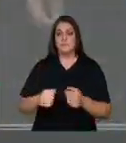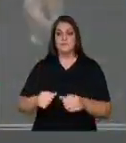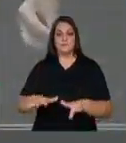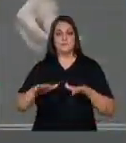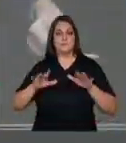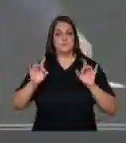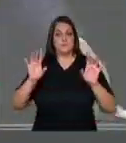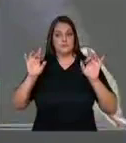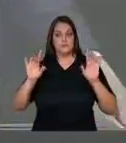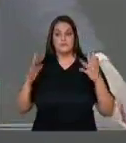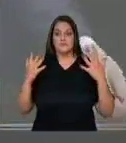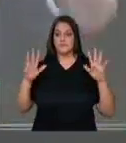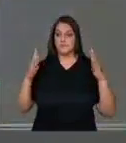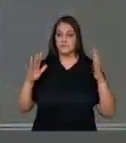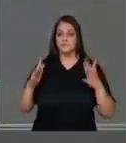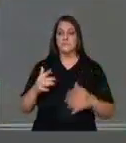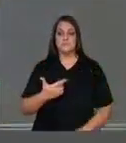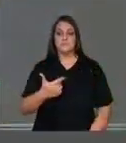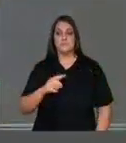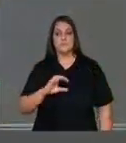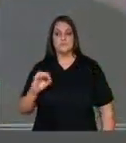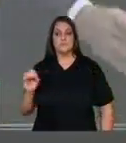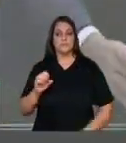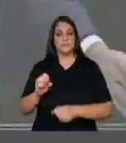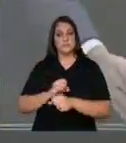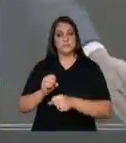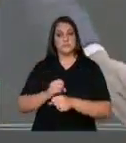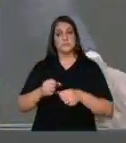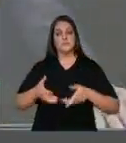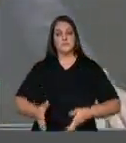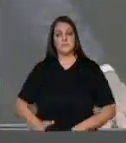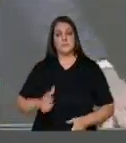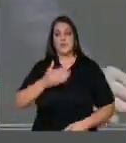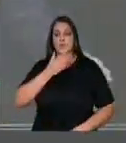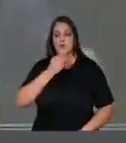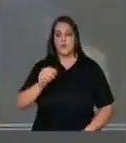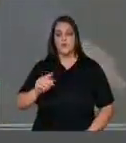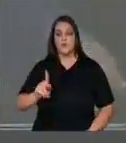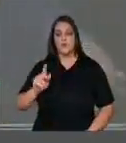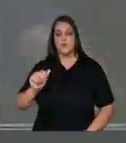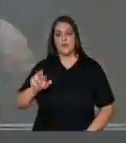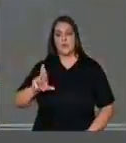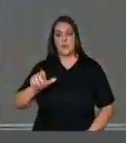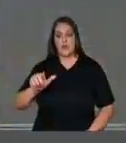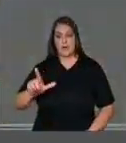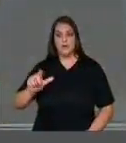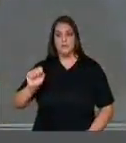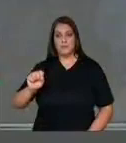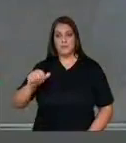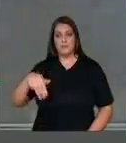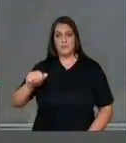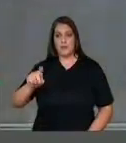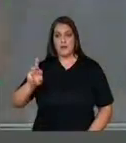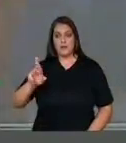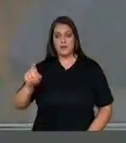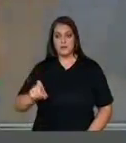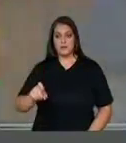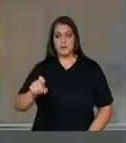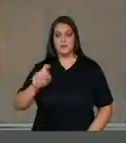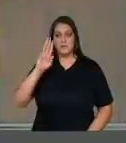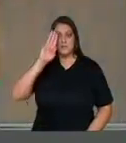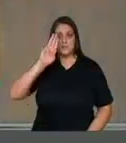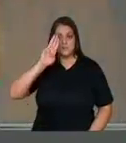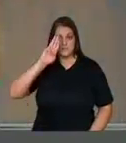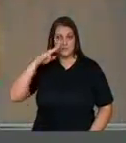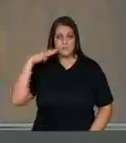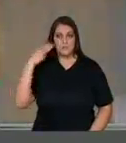aos 200 anos de nascimento de Karl Marx, um dos mais prestigiosos pensadores do século XIX. Nascido